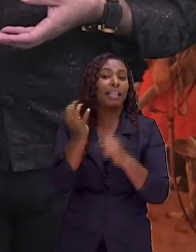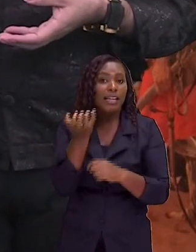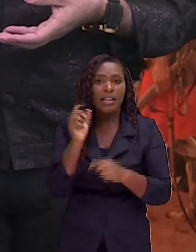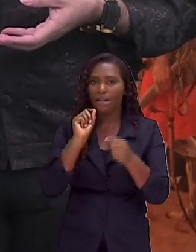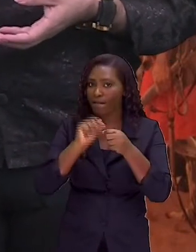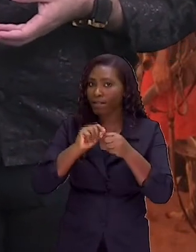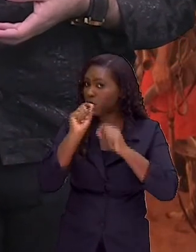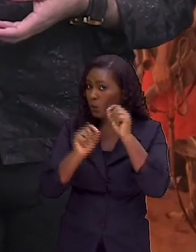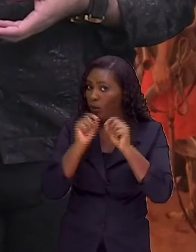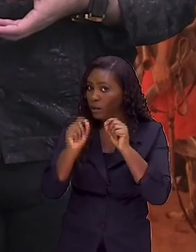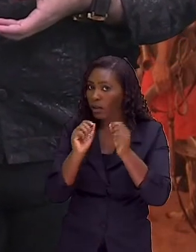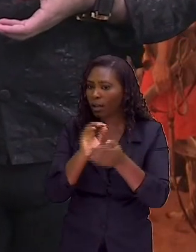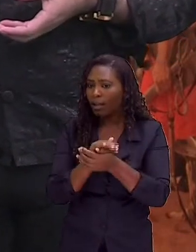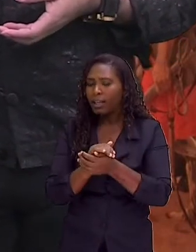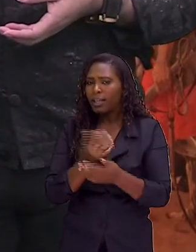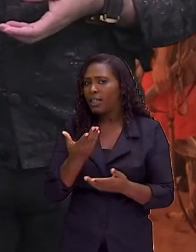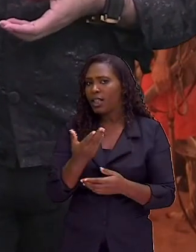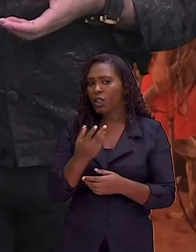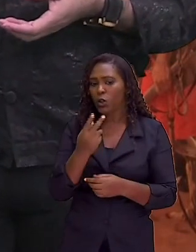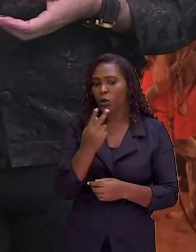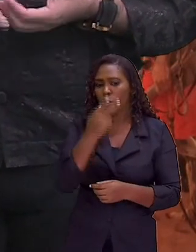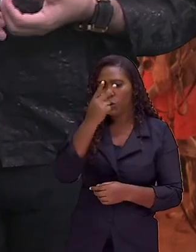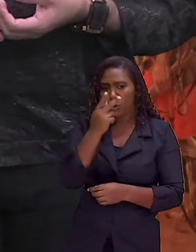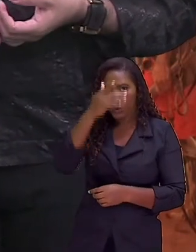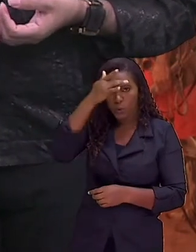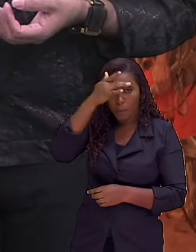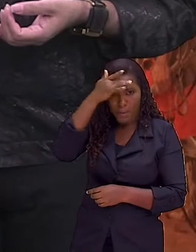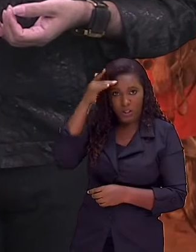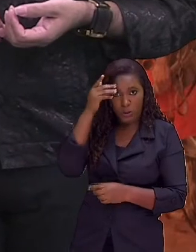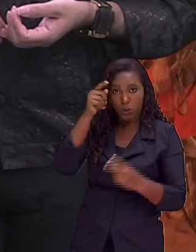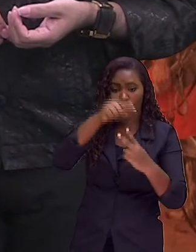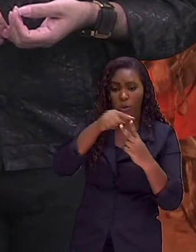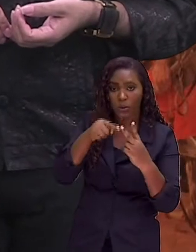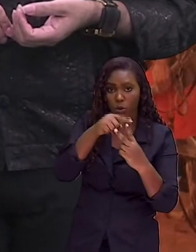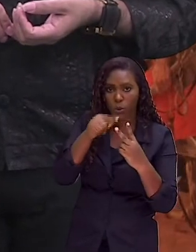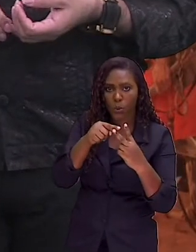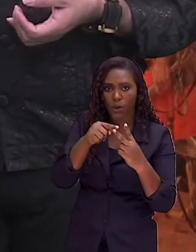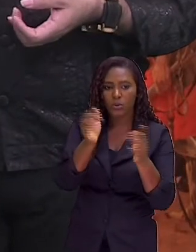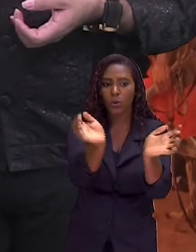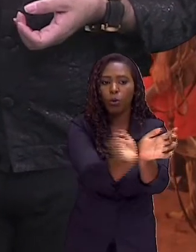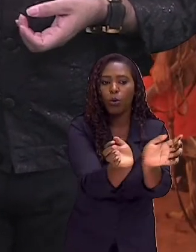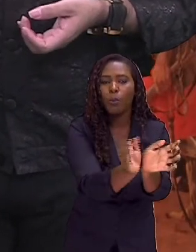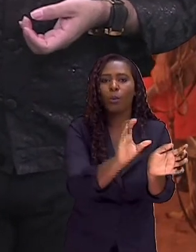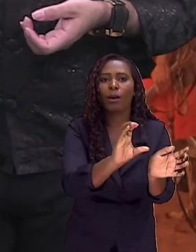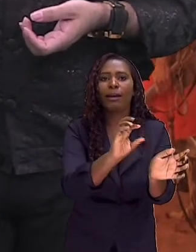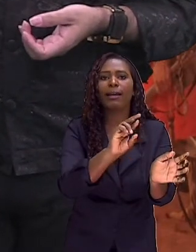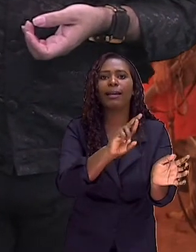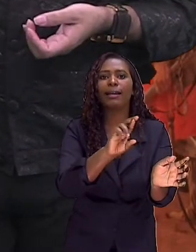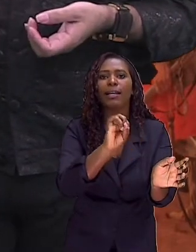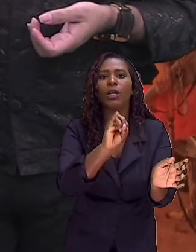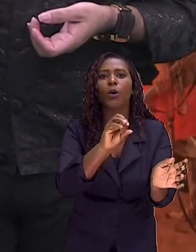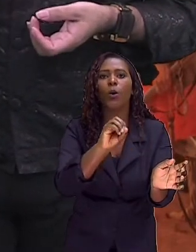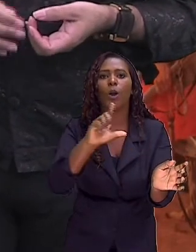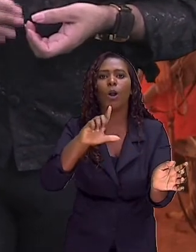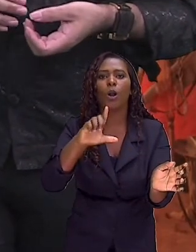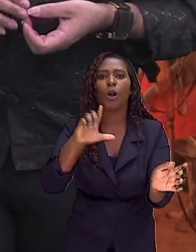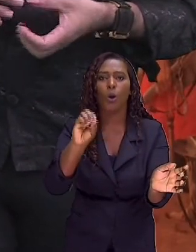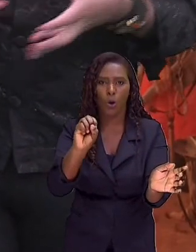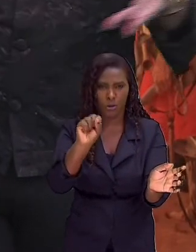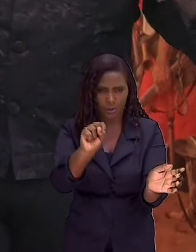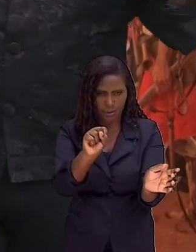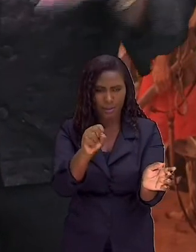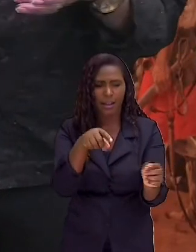deveria assumir provisoriamente o governo da Nova Espanha. Apesar dos crioulos defenderem a formação